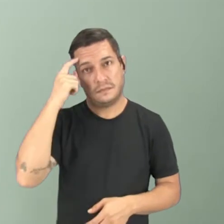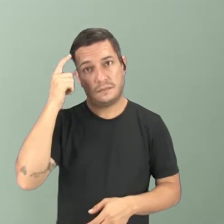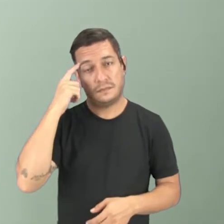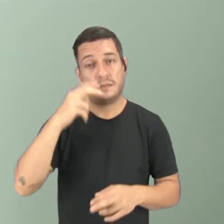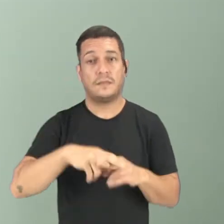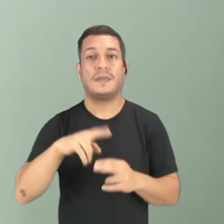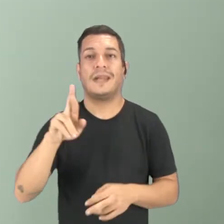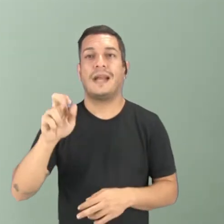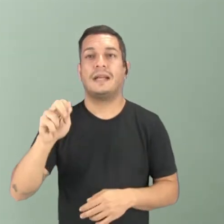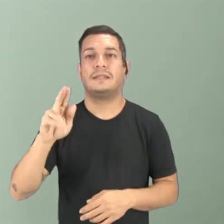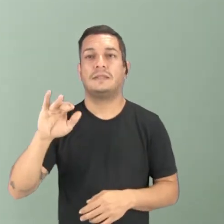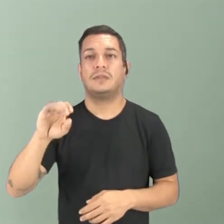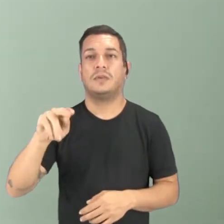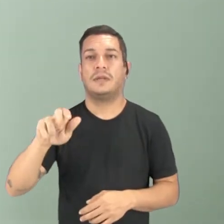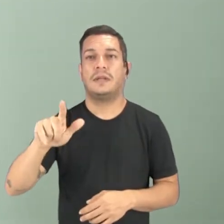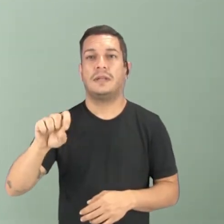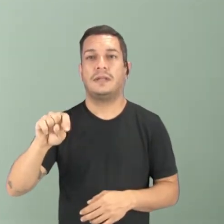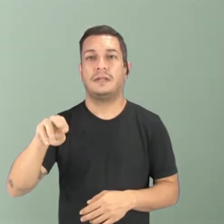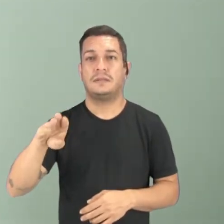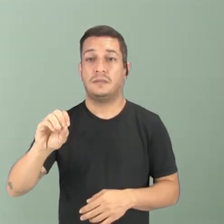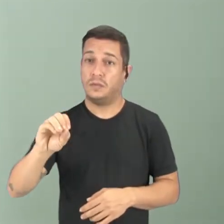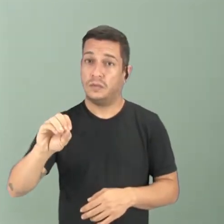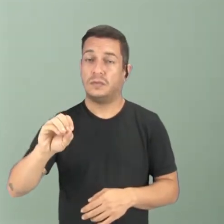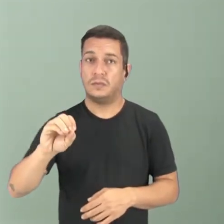que é racionalismo.